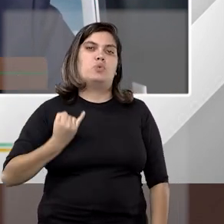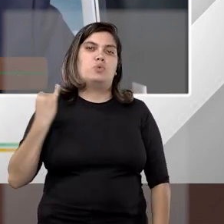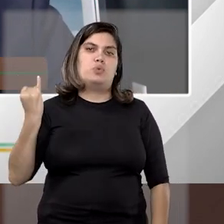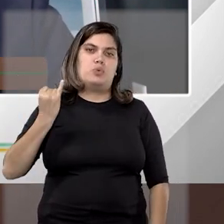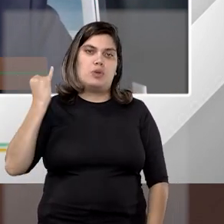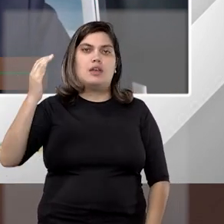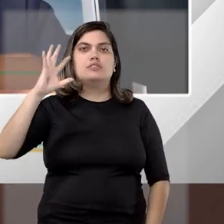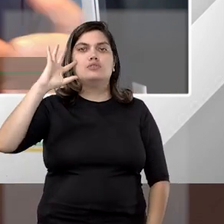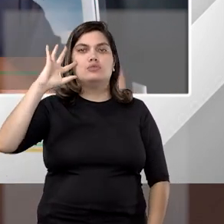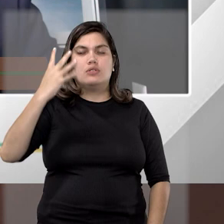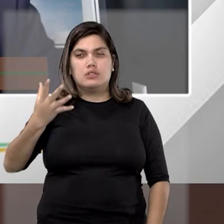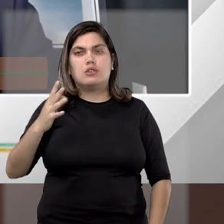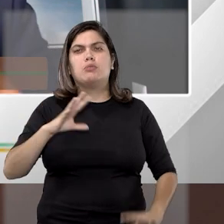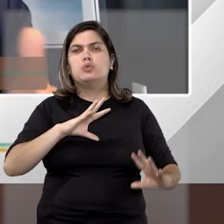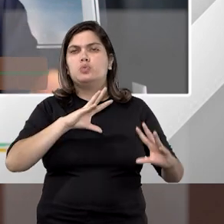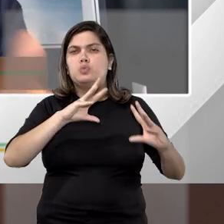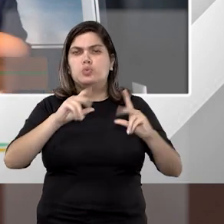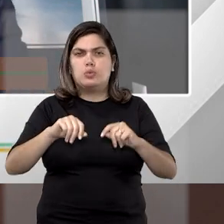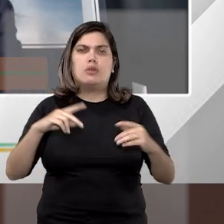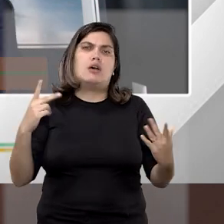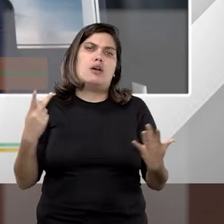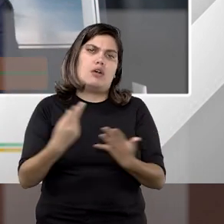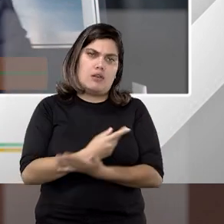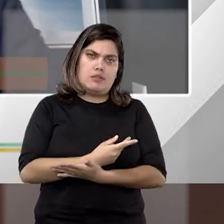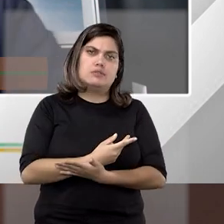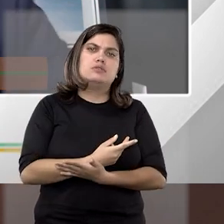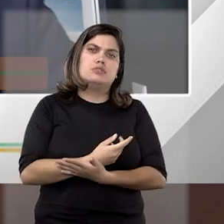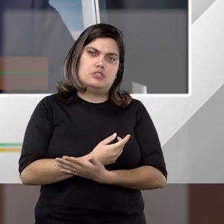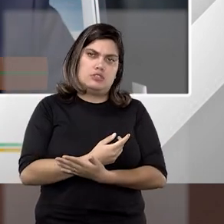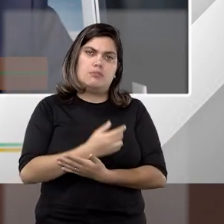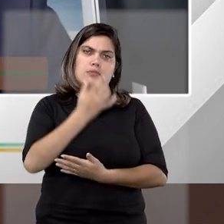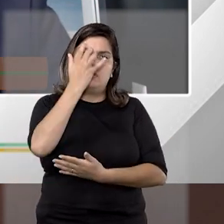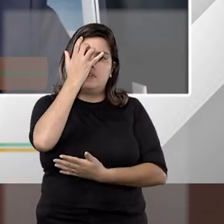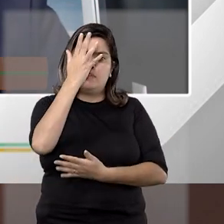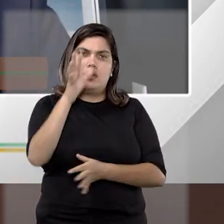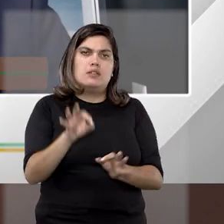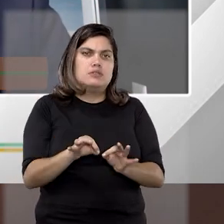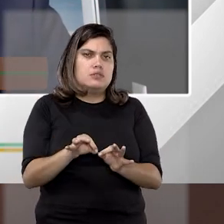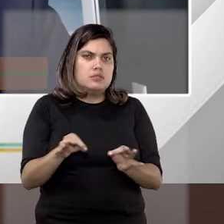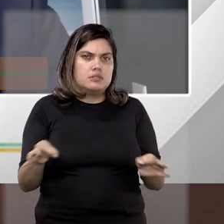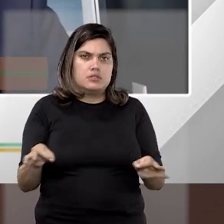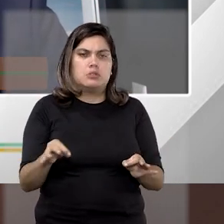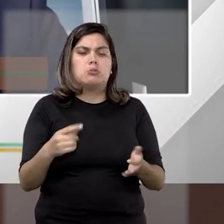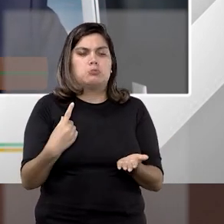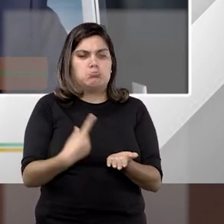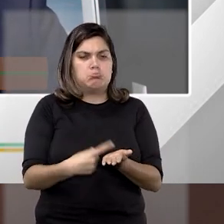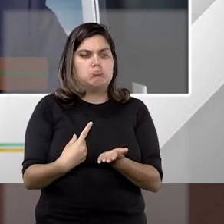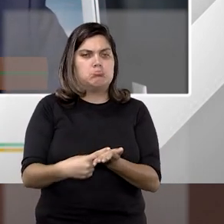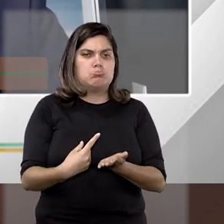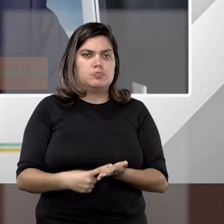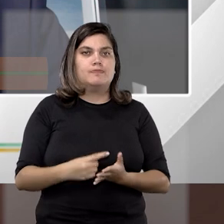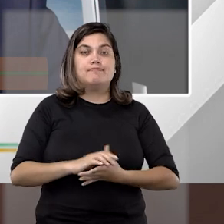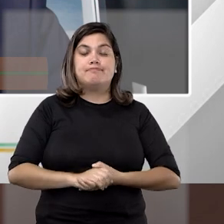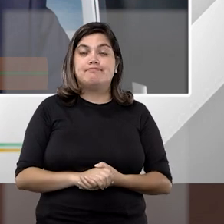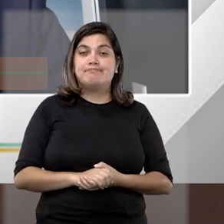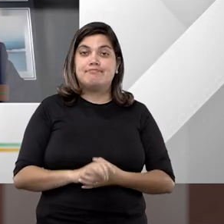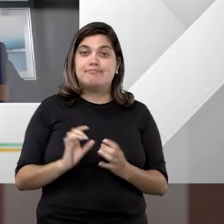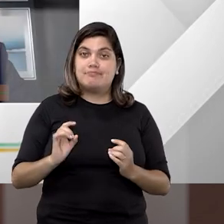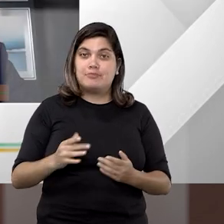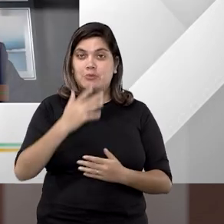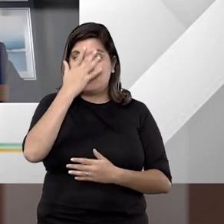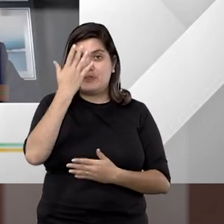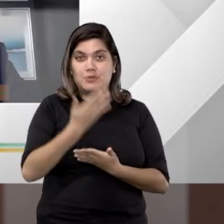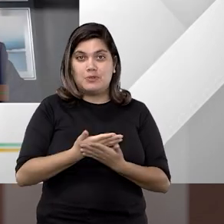importância na solução para que tudo isso ocorre de modo muito mais fácil simples e razoável